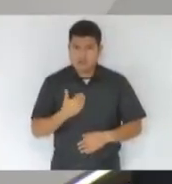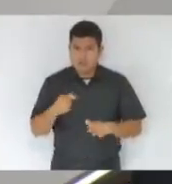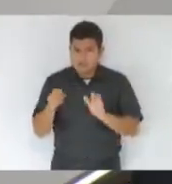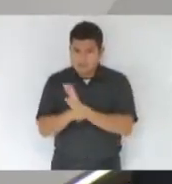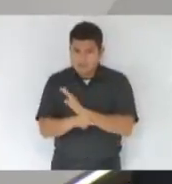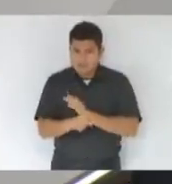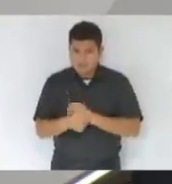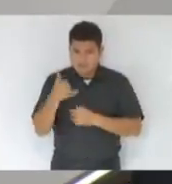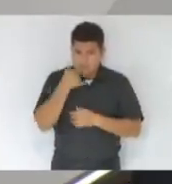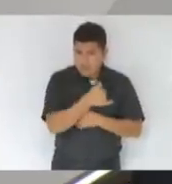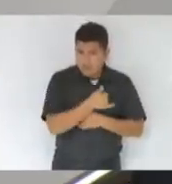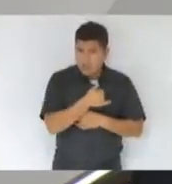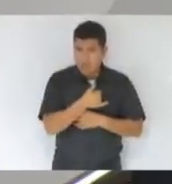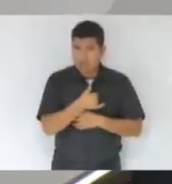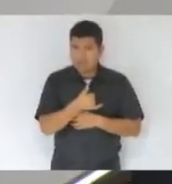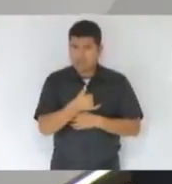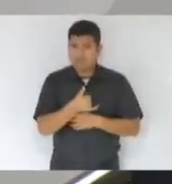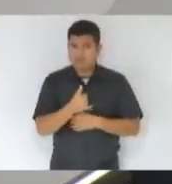política, isso é